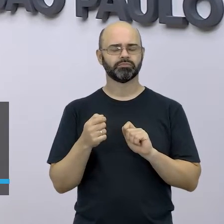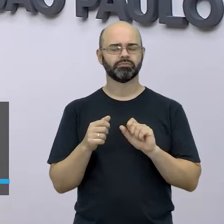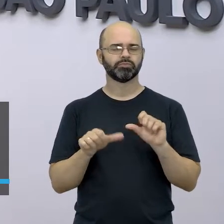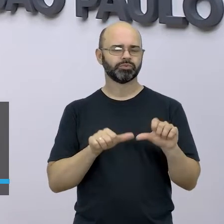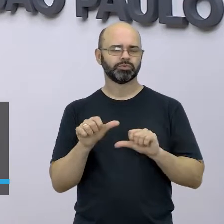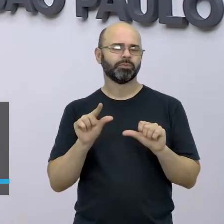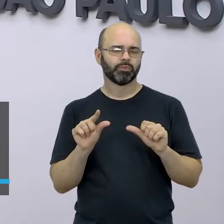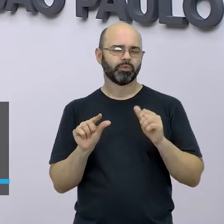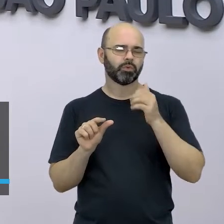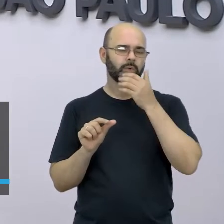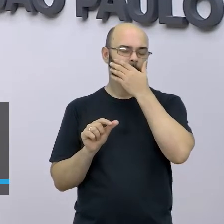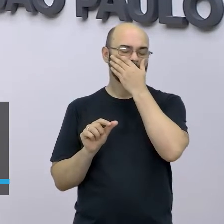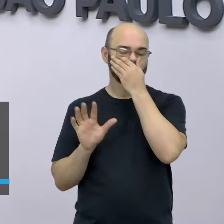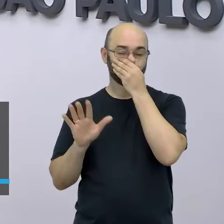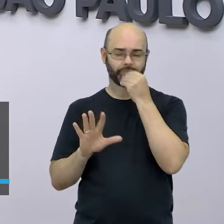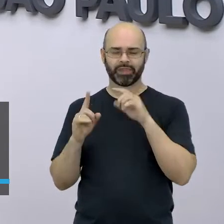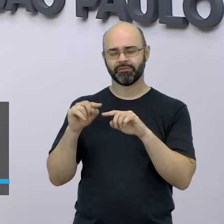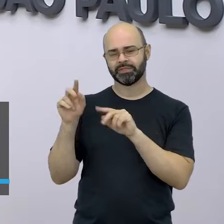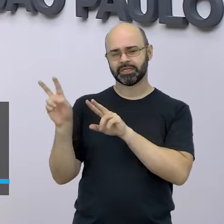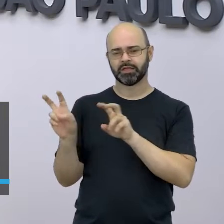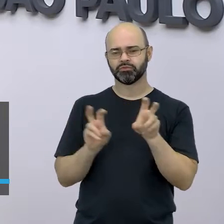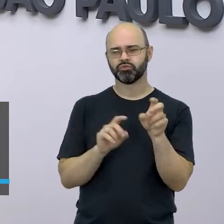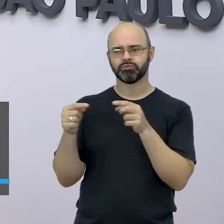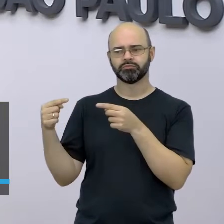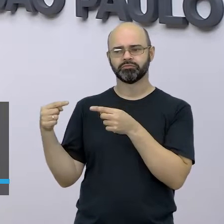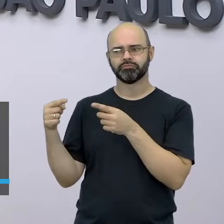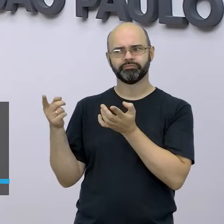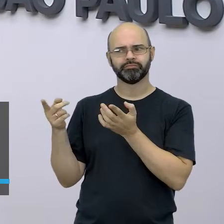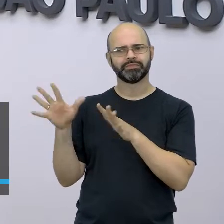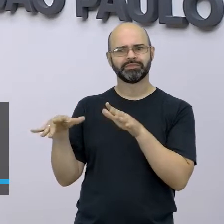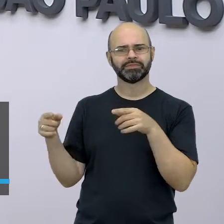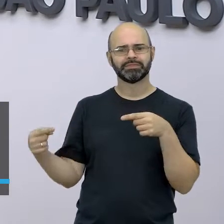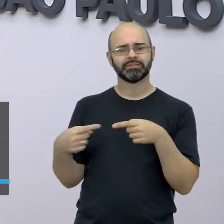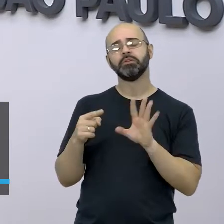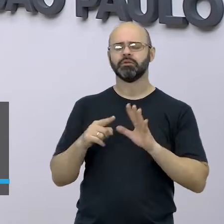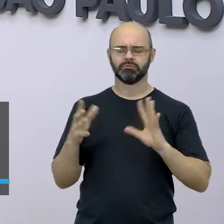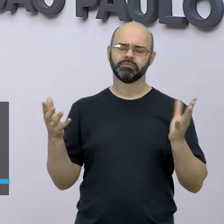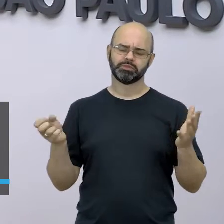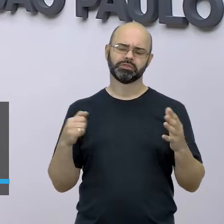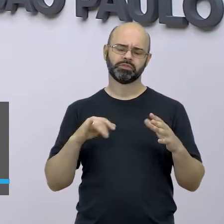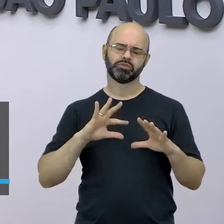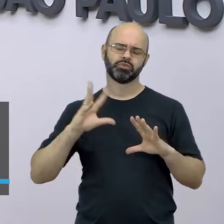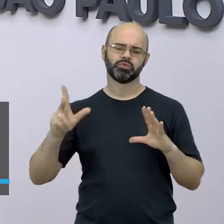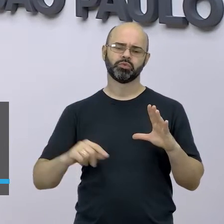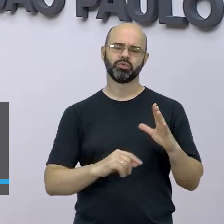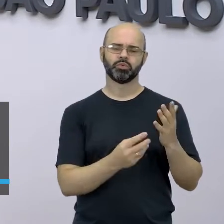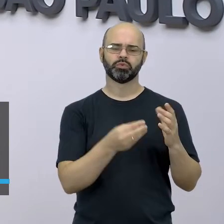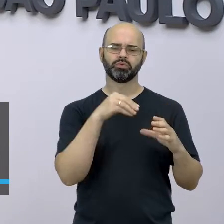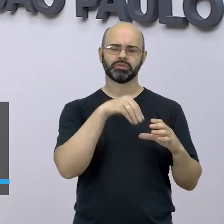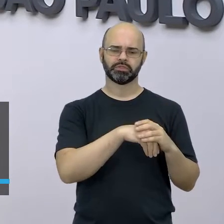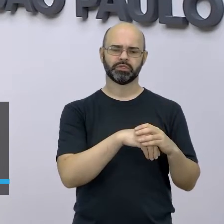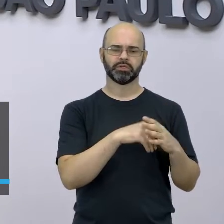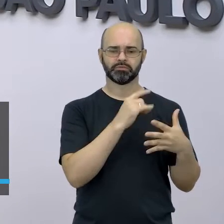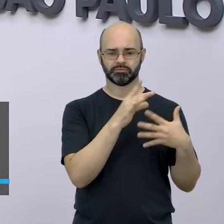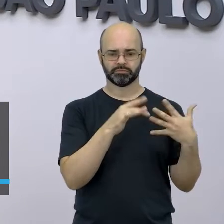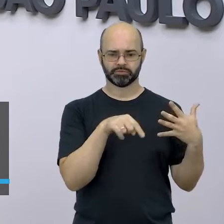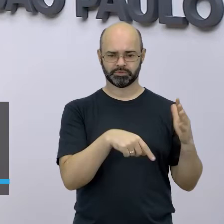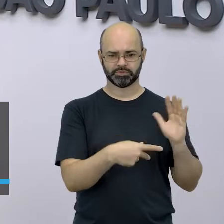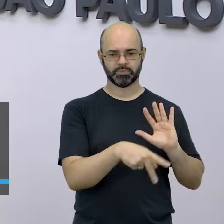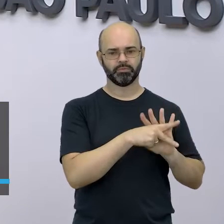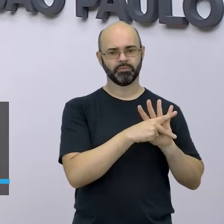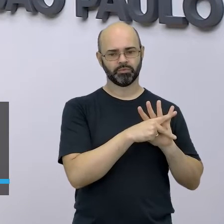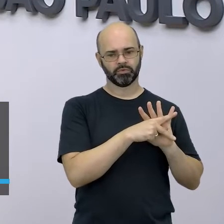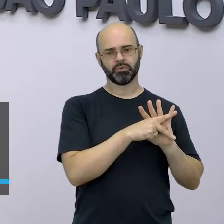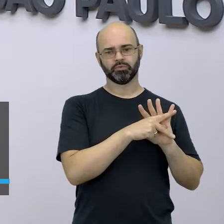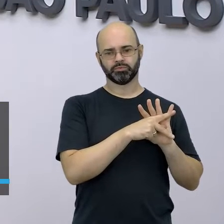tenham tanta relação um com o outro, né, apesar de serem todos pertencentes a esse componente curricular que